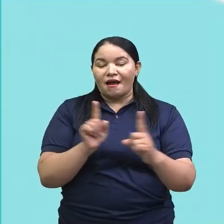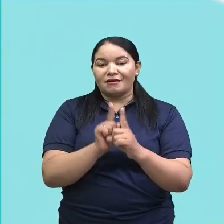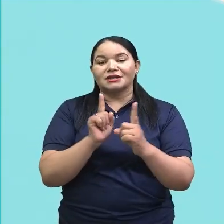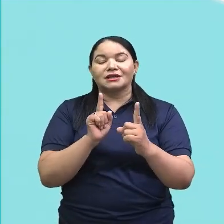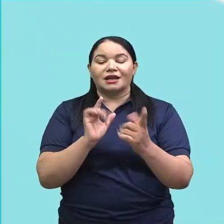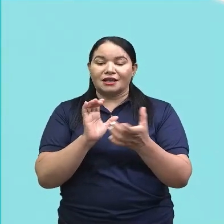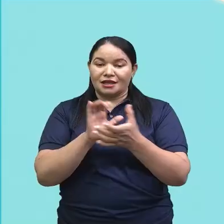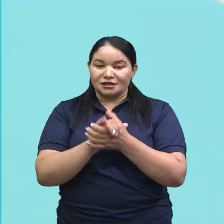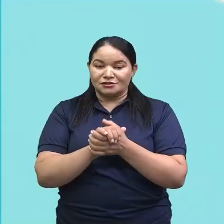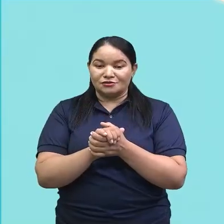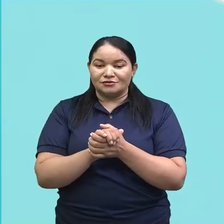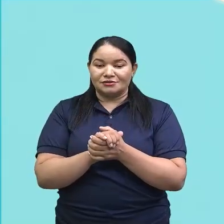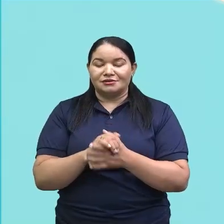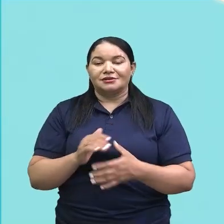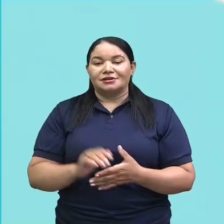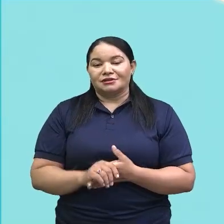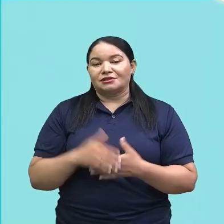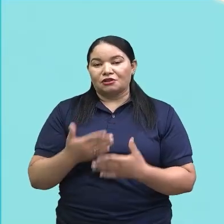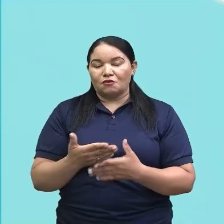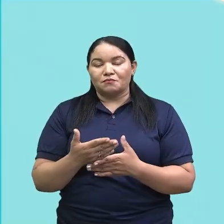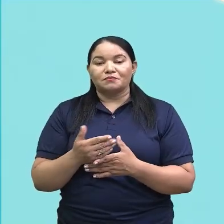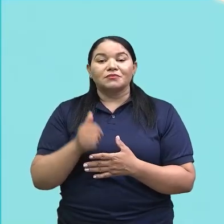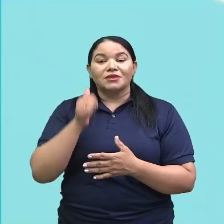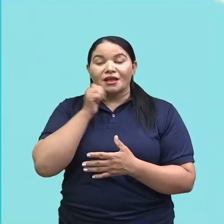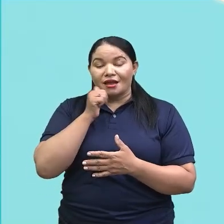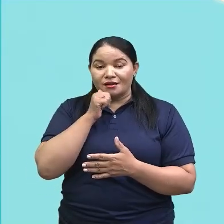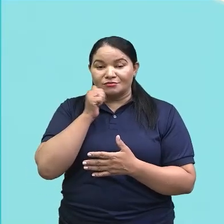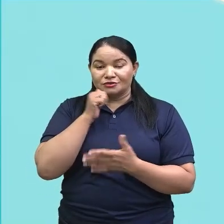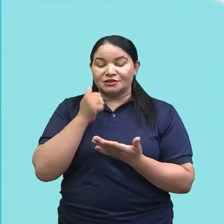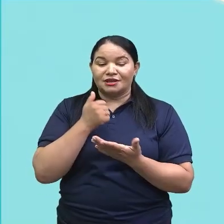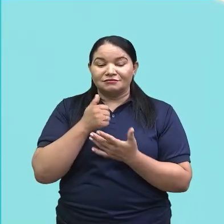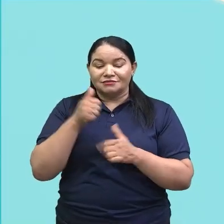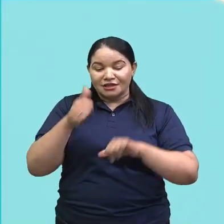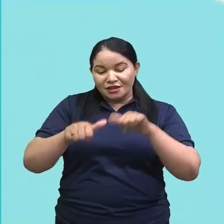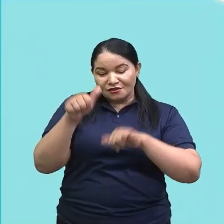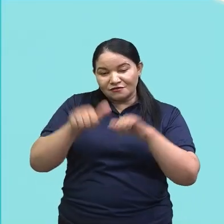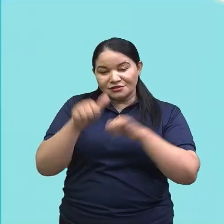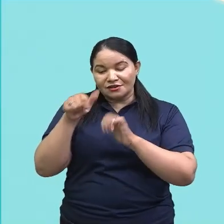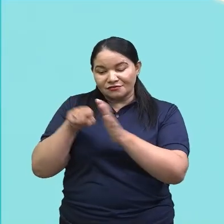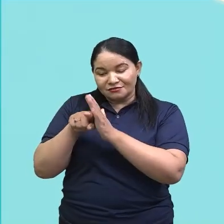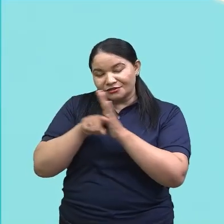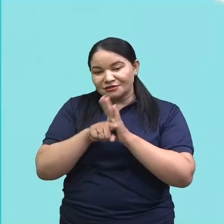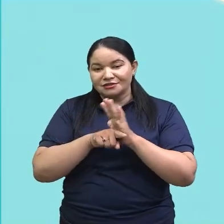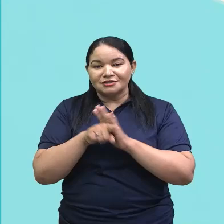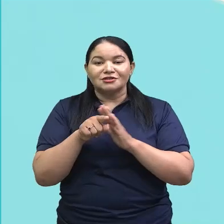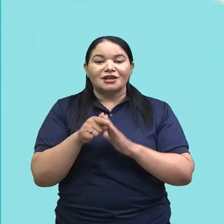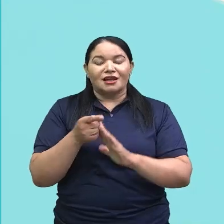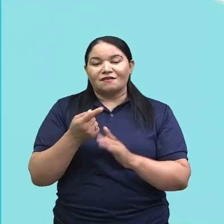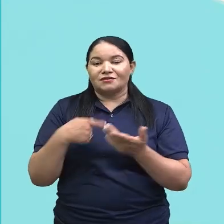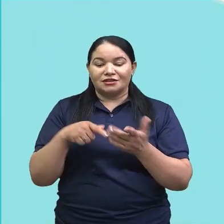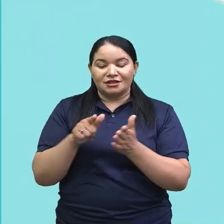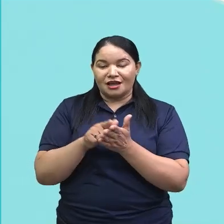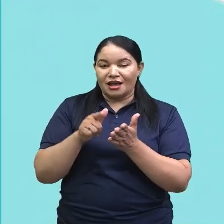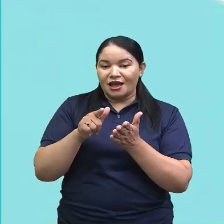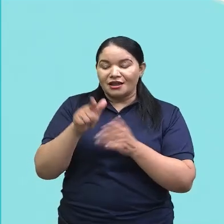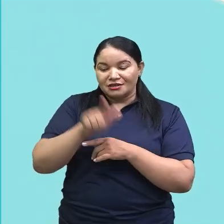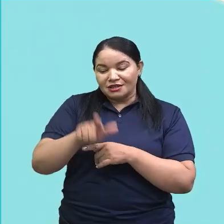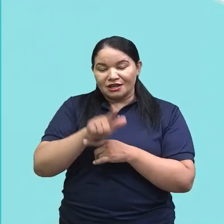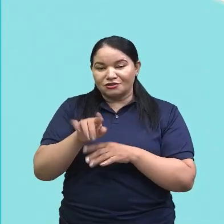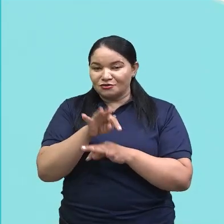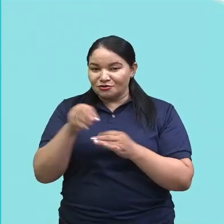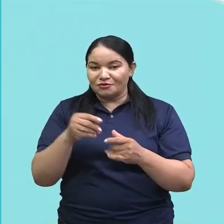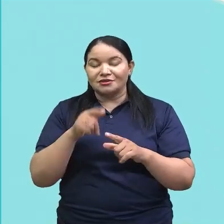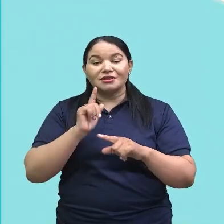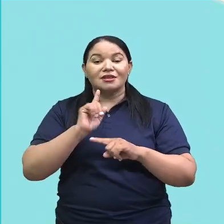que era a esposa que fazia a revisão dos seus textos literários, né? Ele começou trabalhando em jornais e depois,